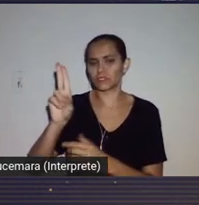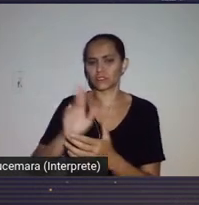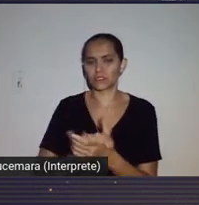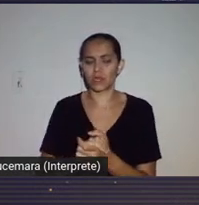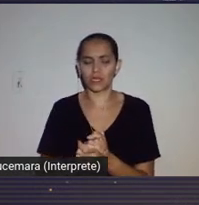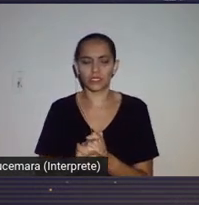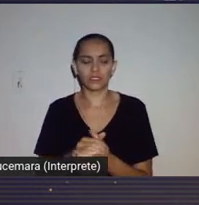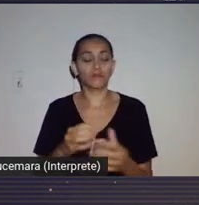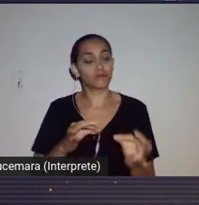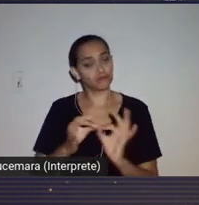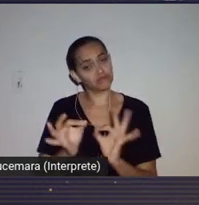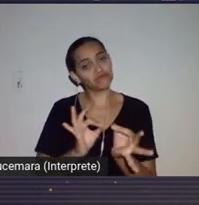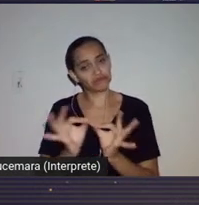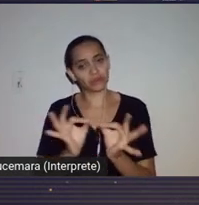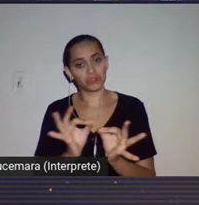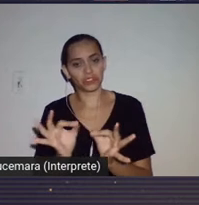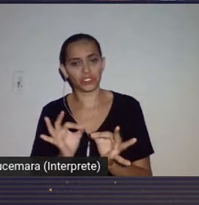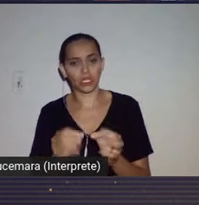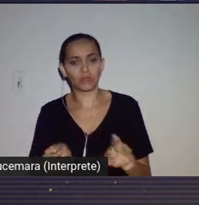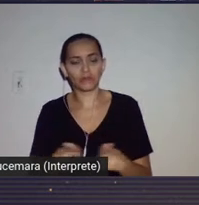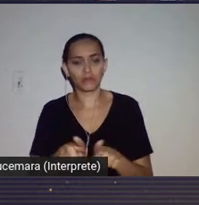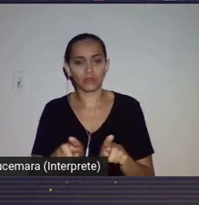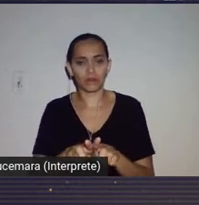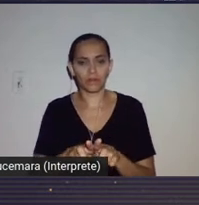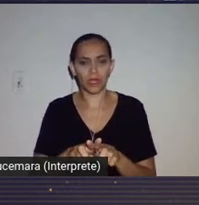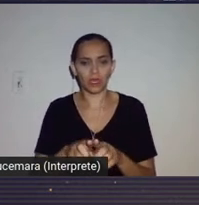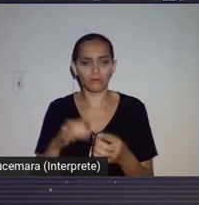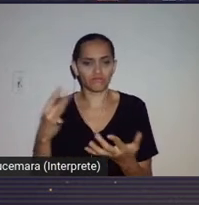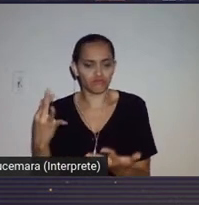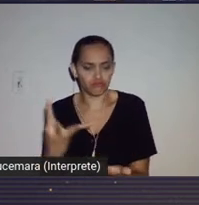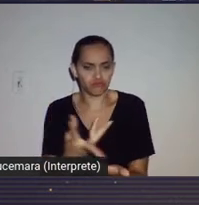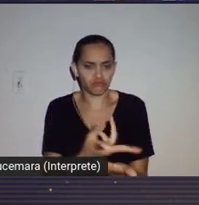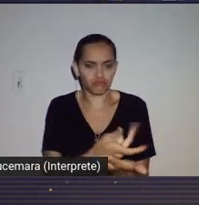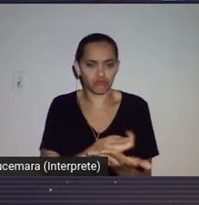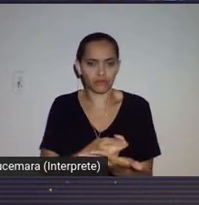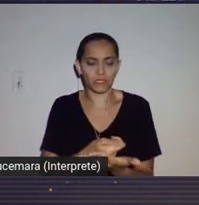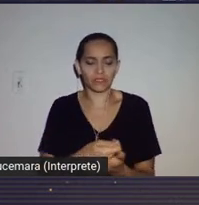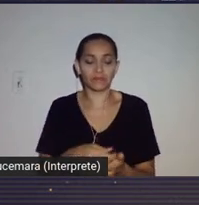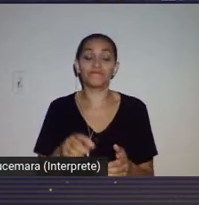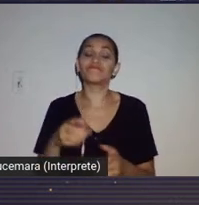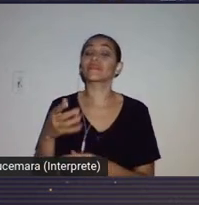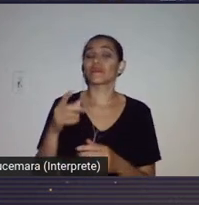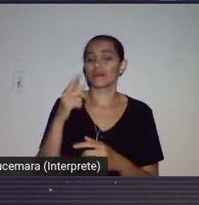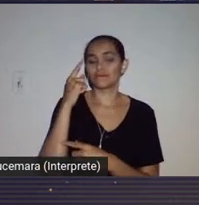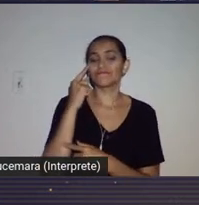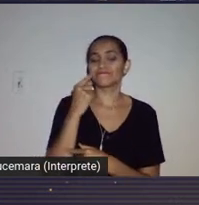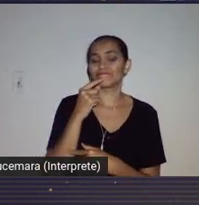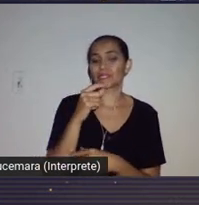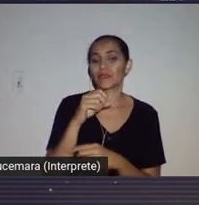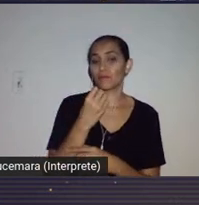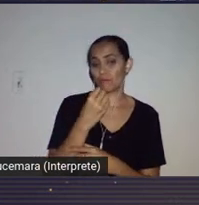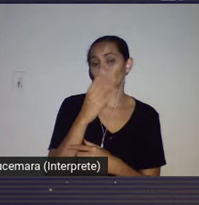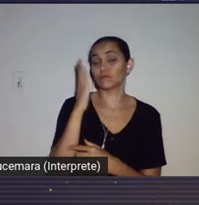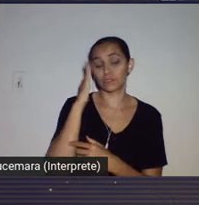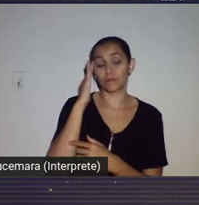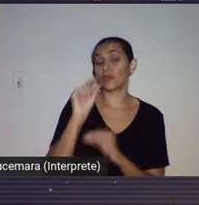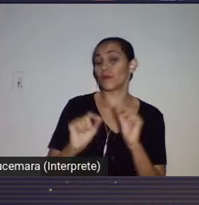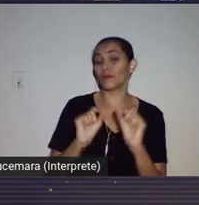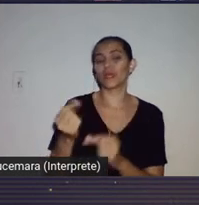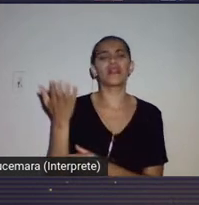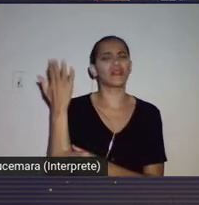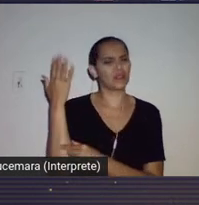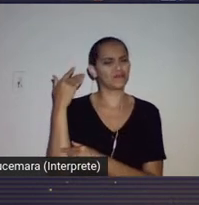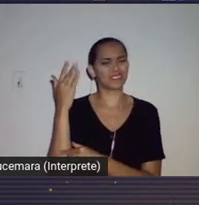e processamento de dados. Deixar claro que na época eu não sabia nada a respeito da área de Big Data